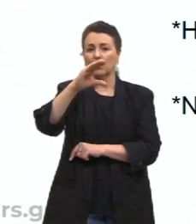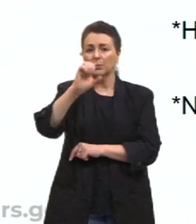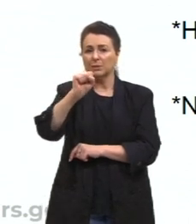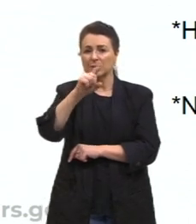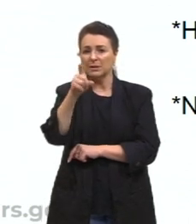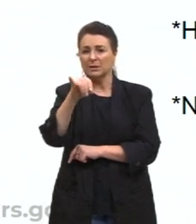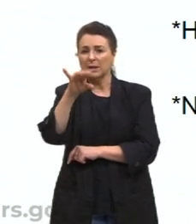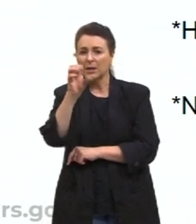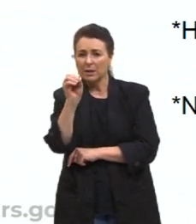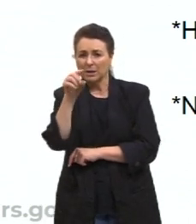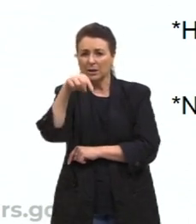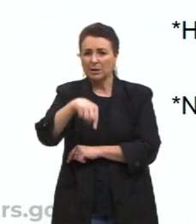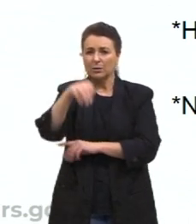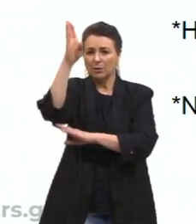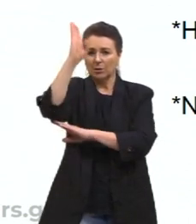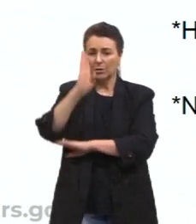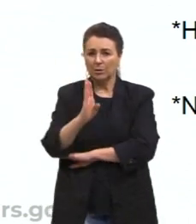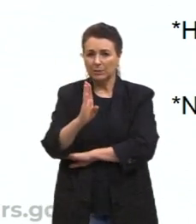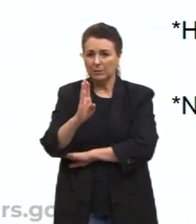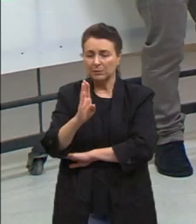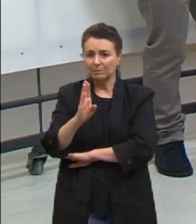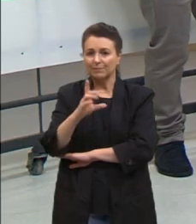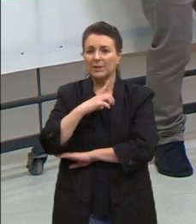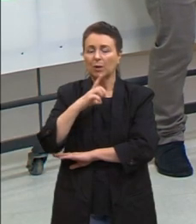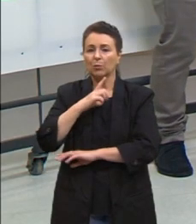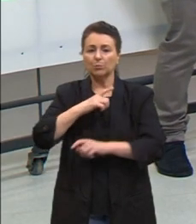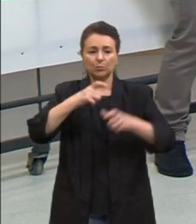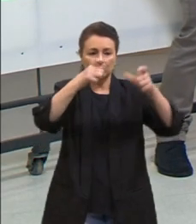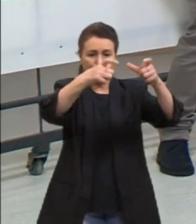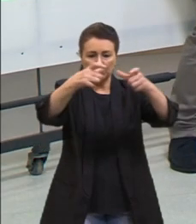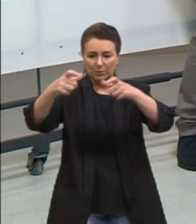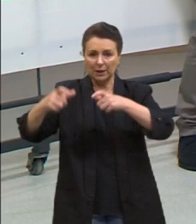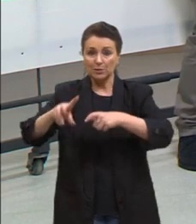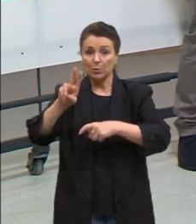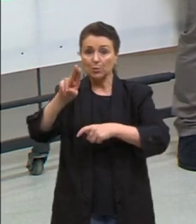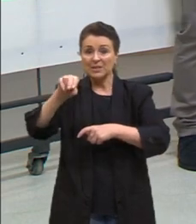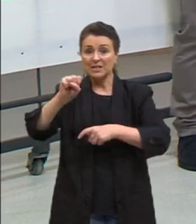questões algumas usinas Americanas